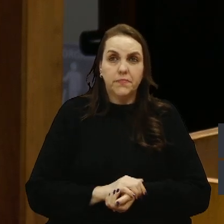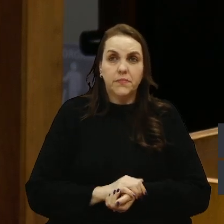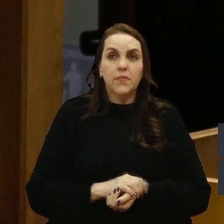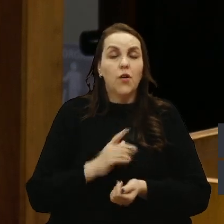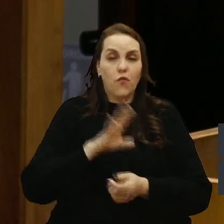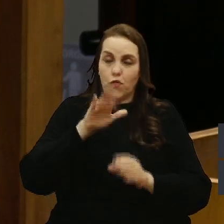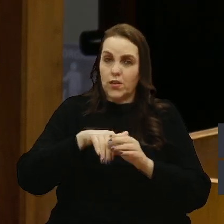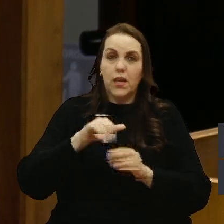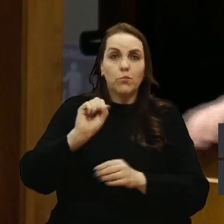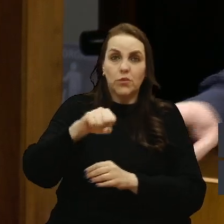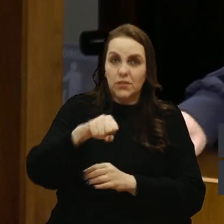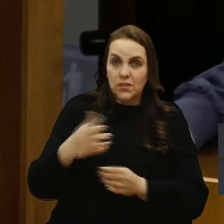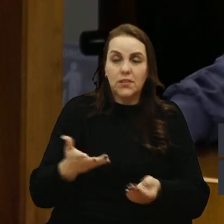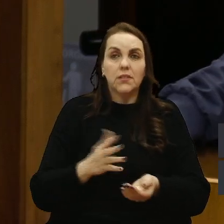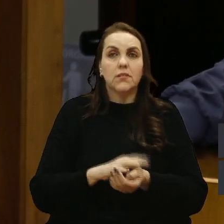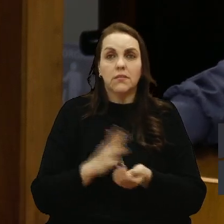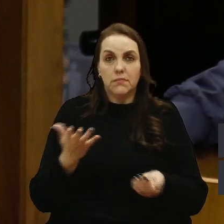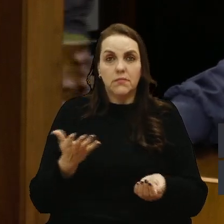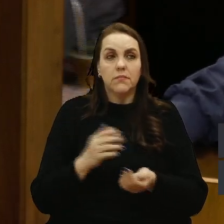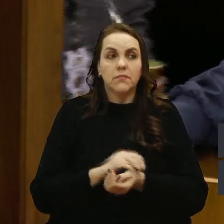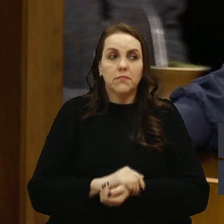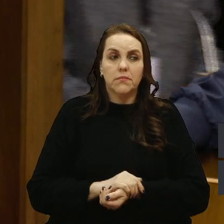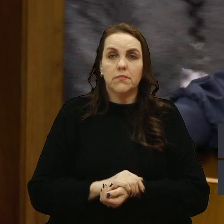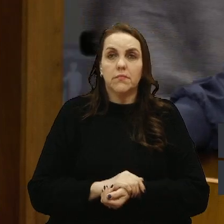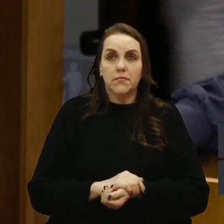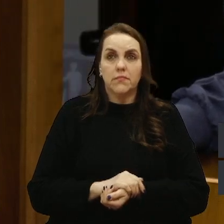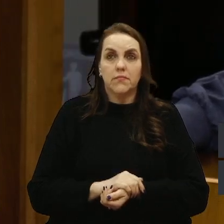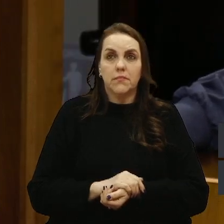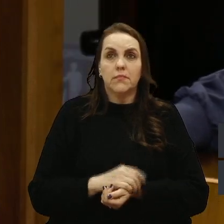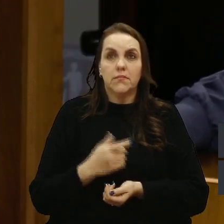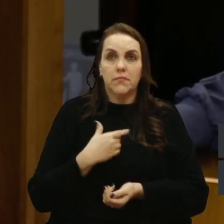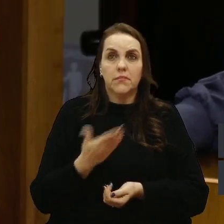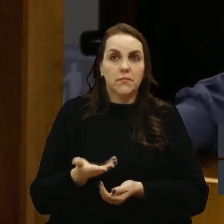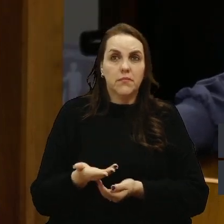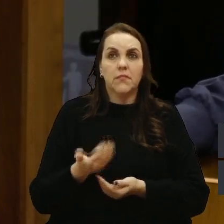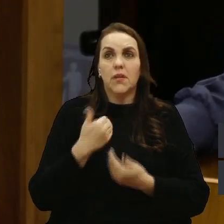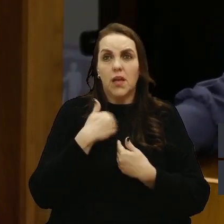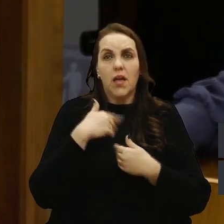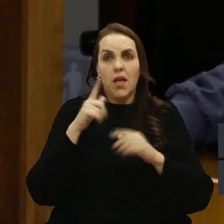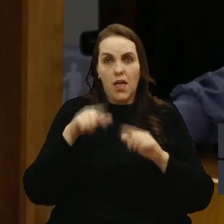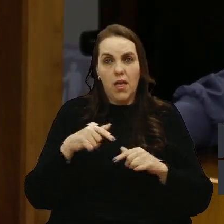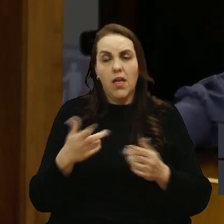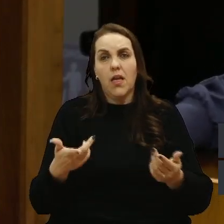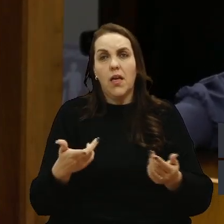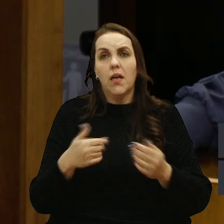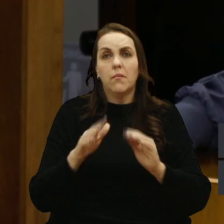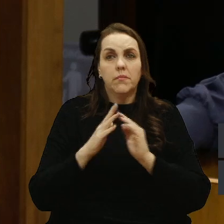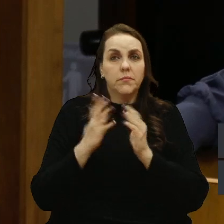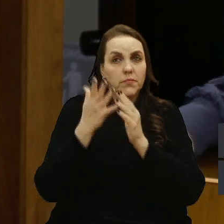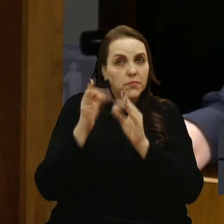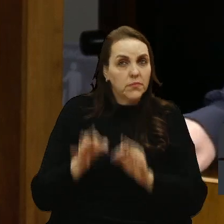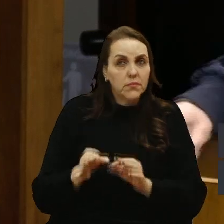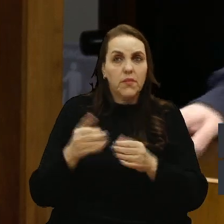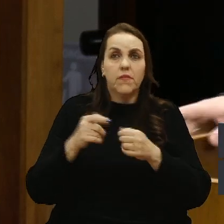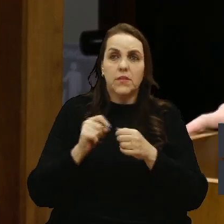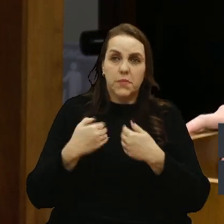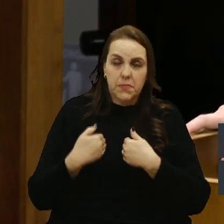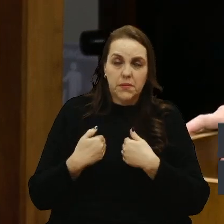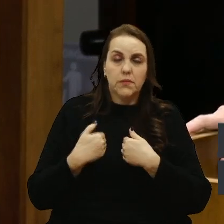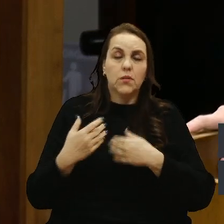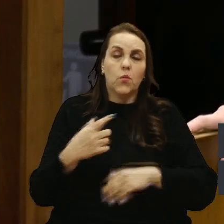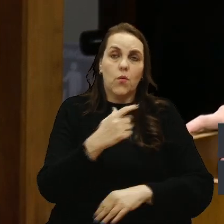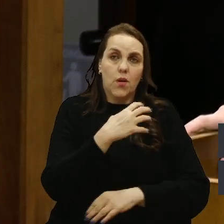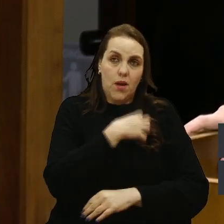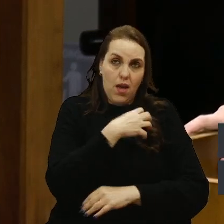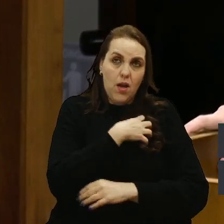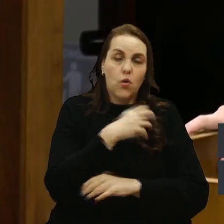Votaremos sim, porque o meu voto não tem direta relação, nem manutenção, com nenhum favor que o prefeito Ediló possa fazer por mim, nenhum cargo que ele possa